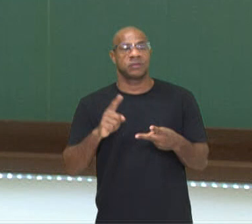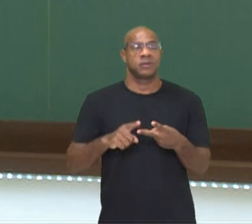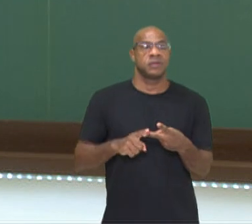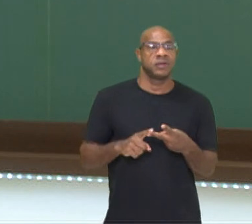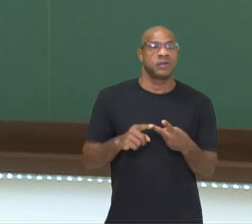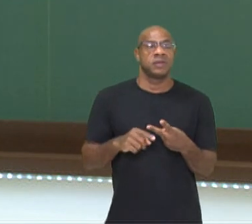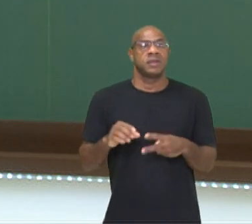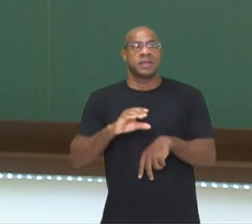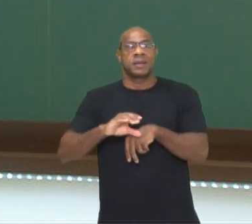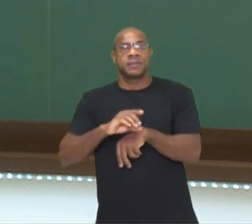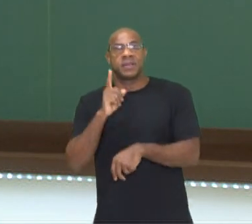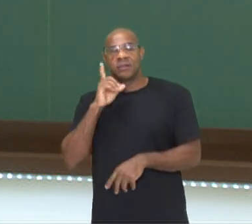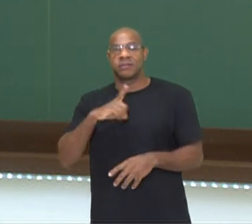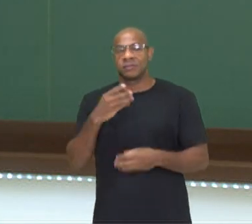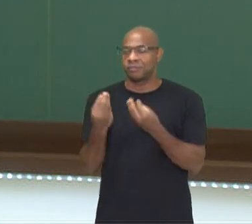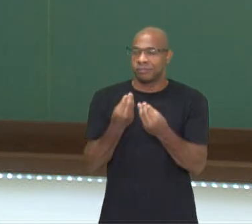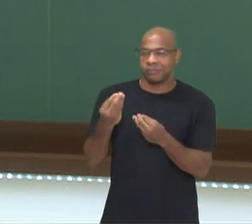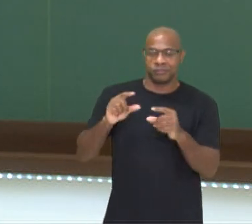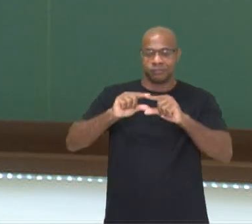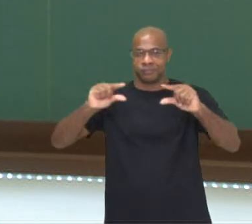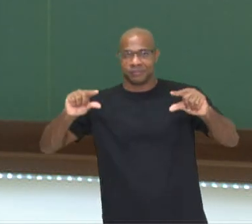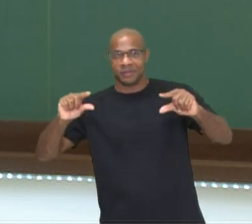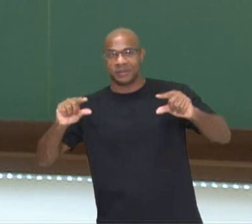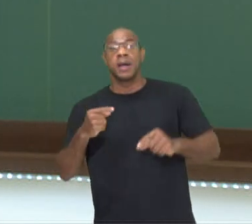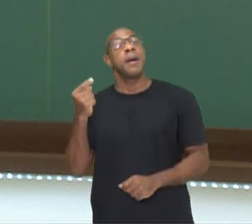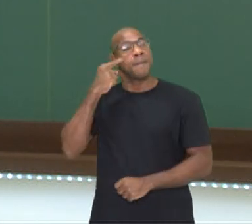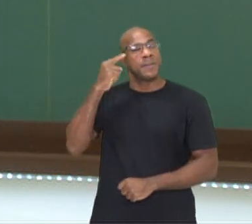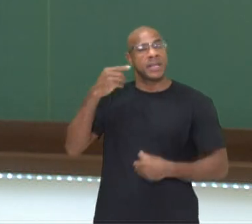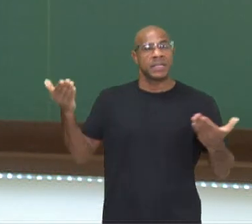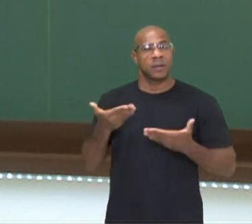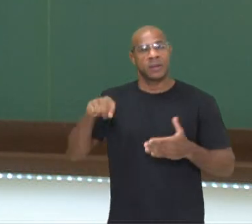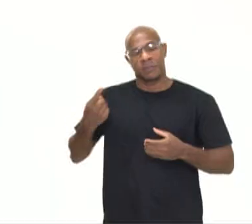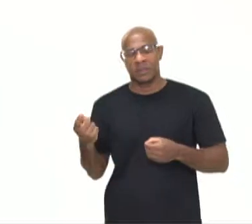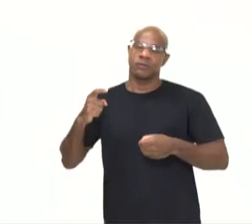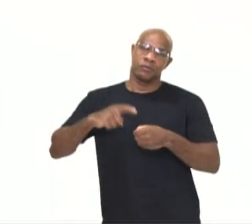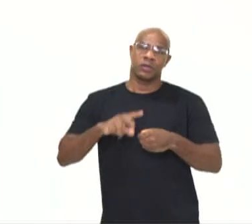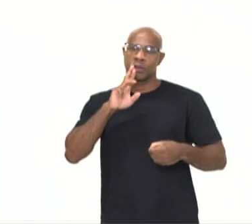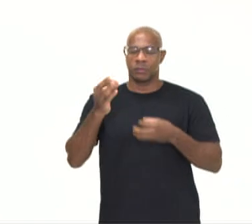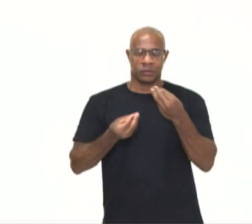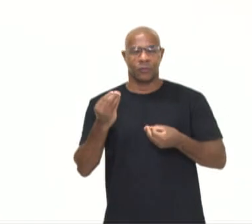a taxa de 2,5% ao mês. Pensem aí, a gente já volta.